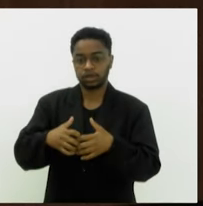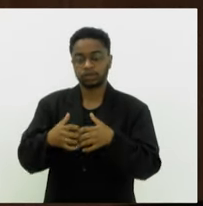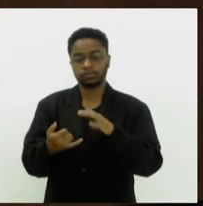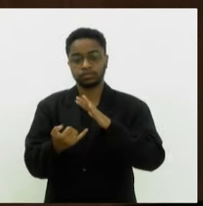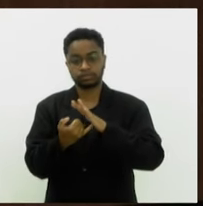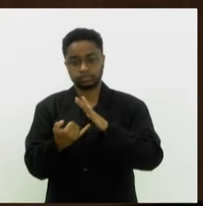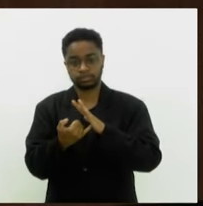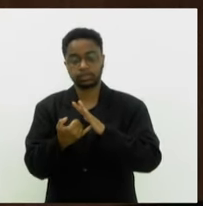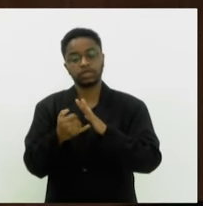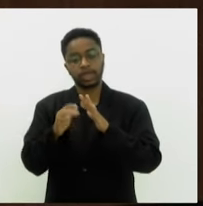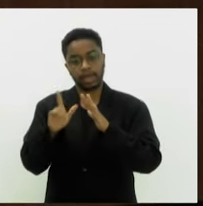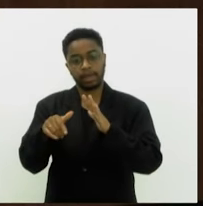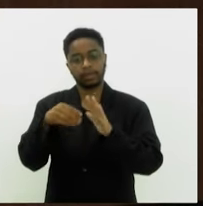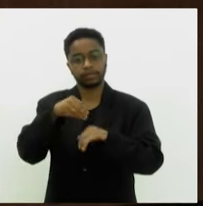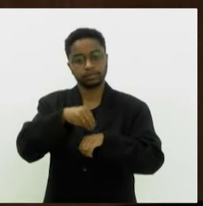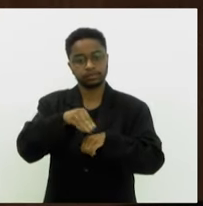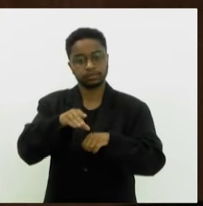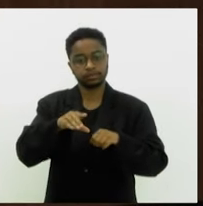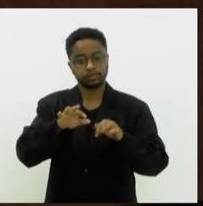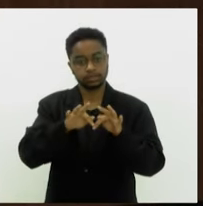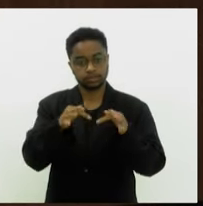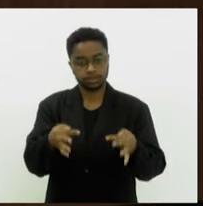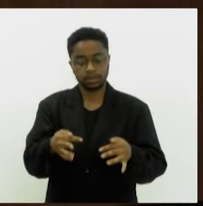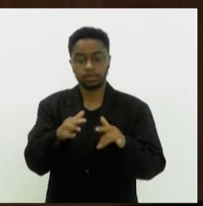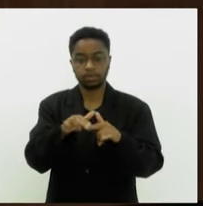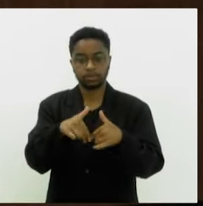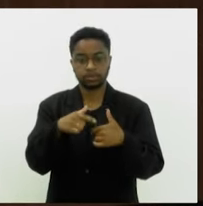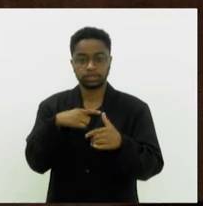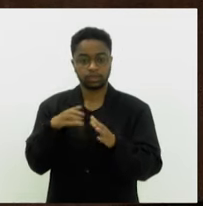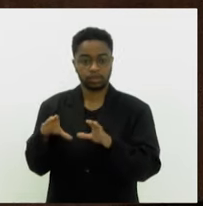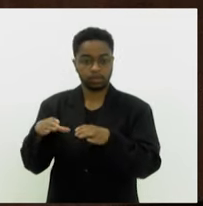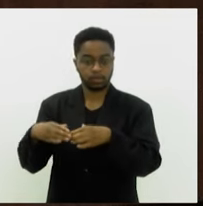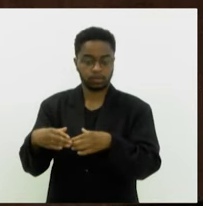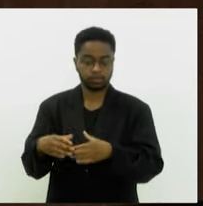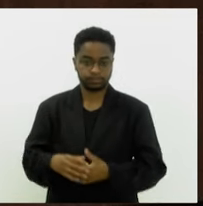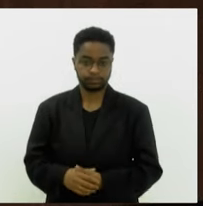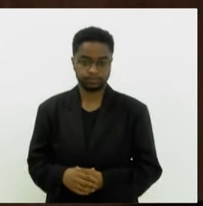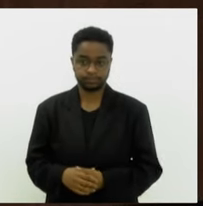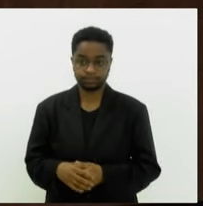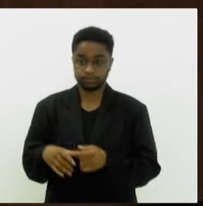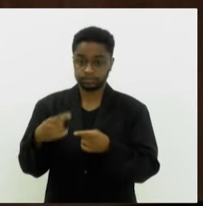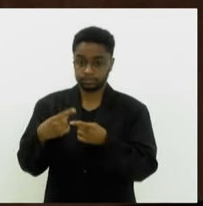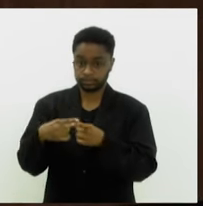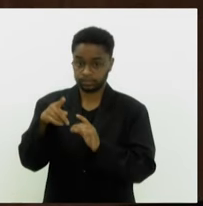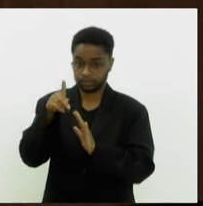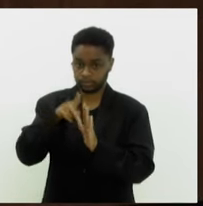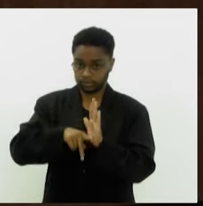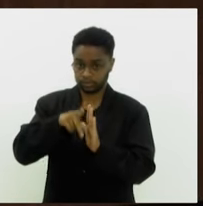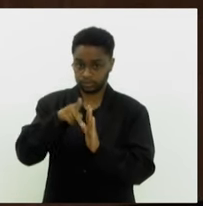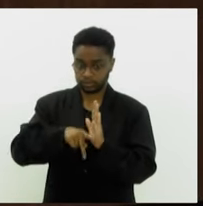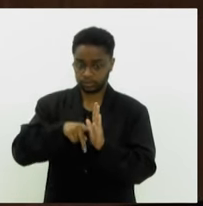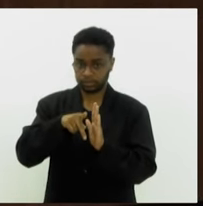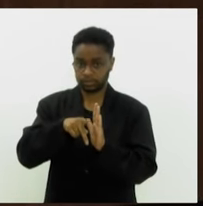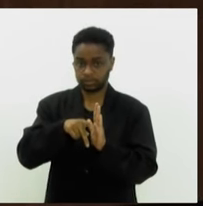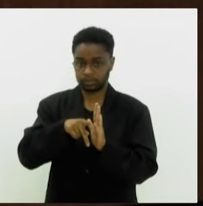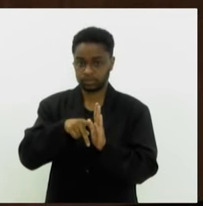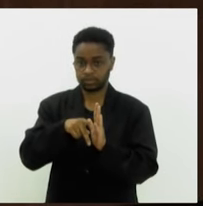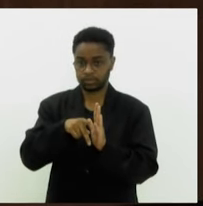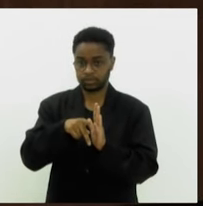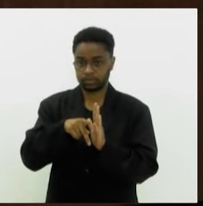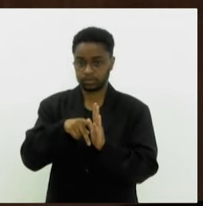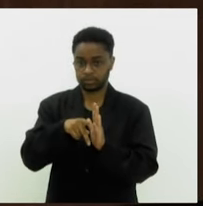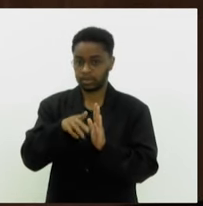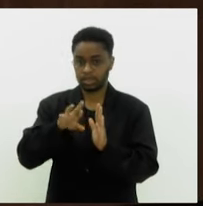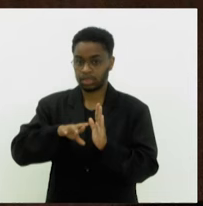indicação simples. Então, por isso que existe essa comissão. Esses projetos não passam na